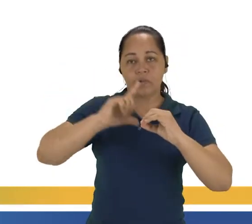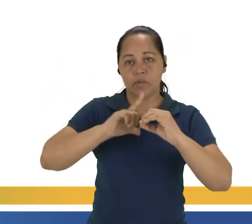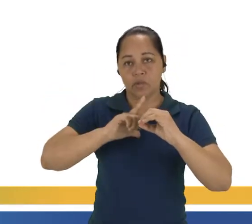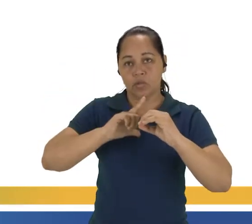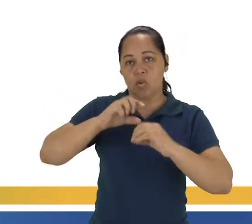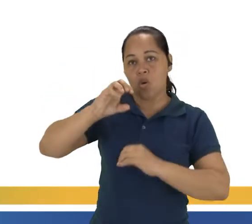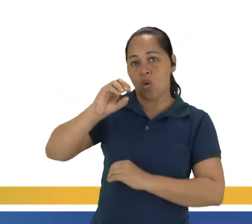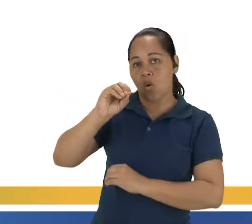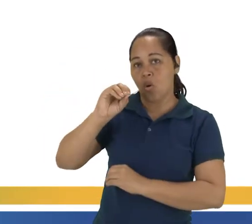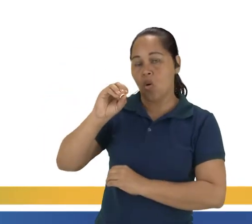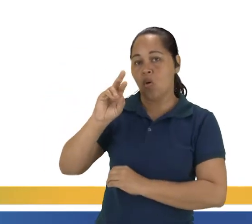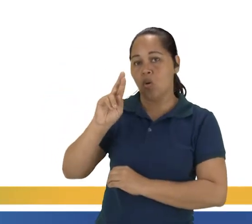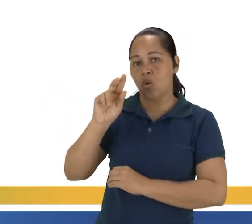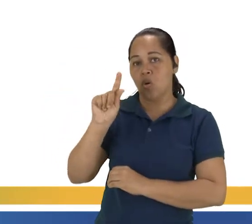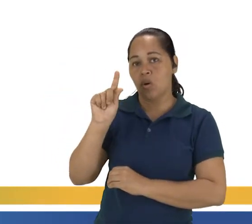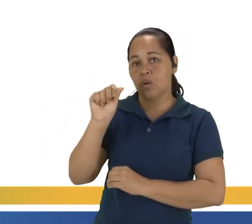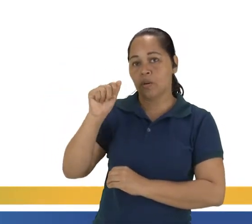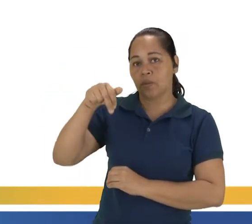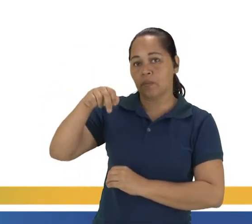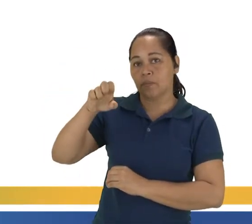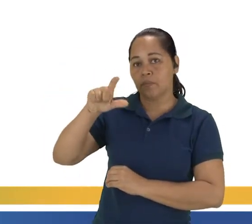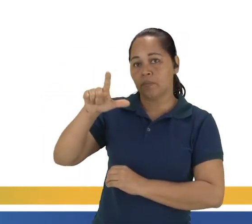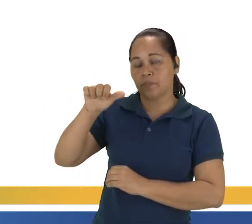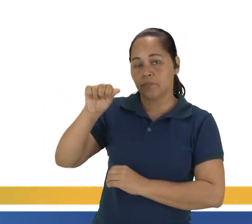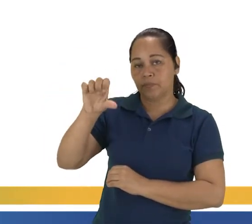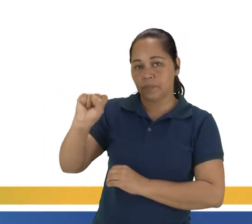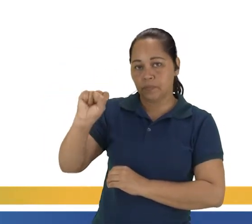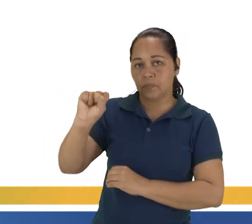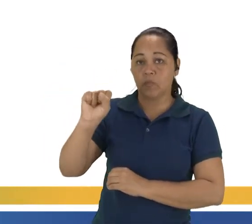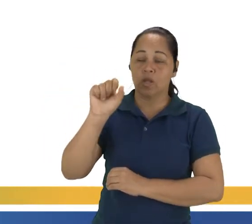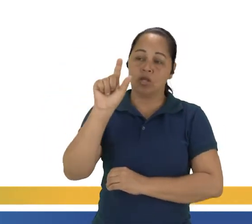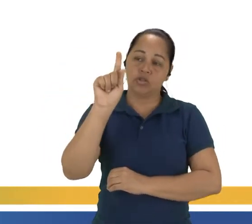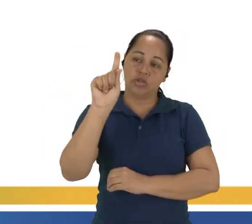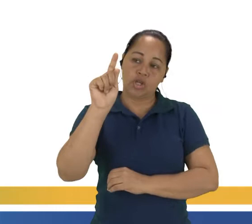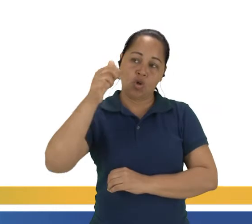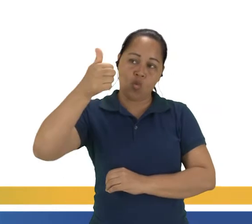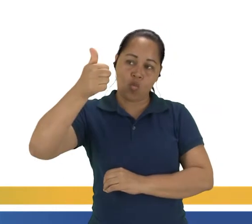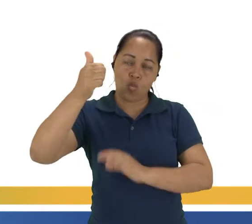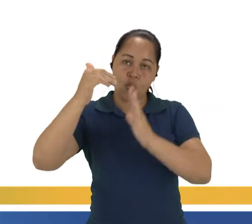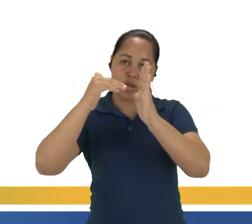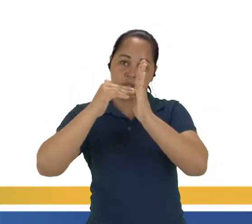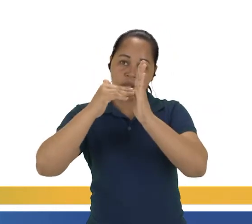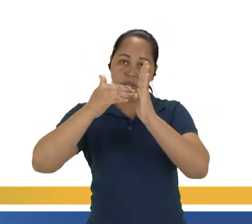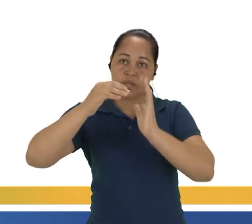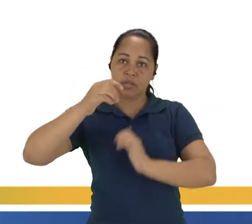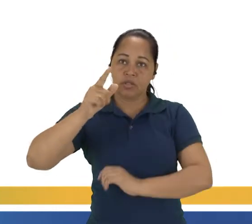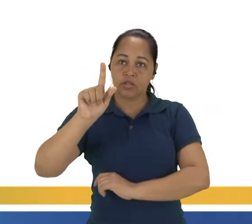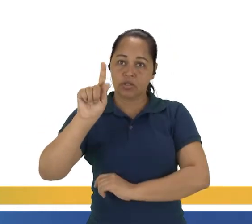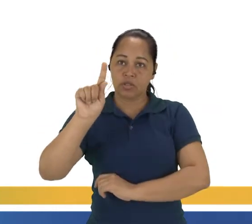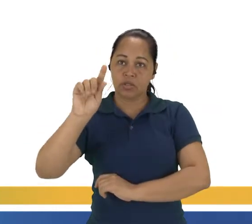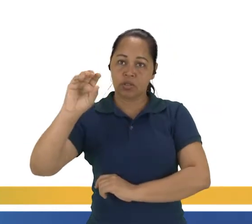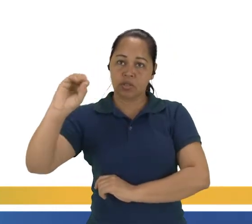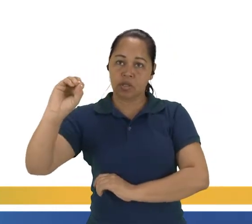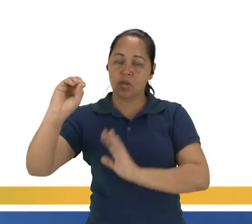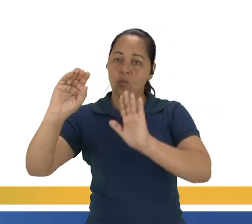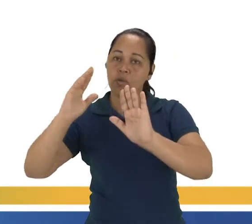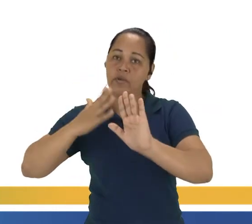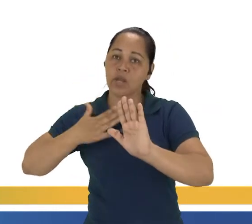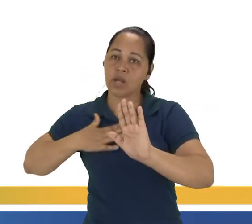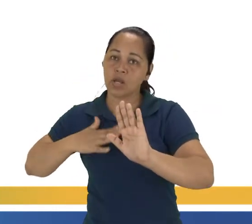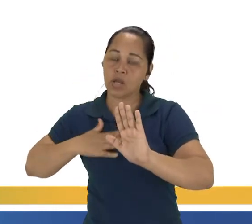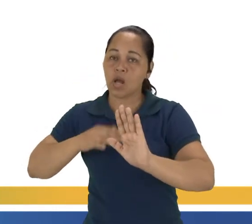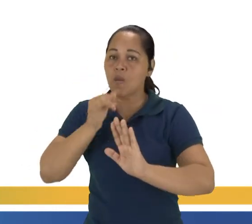tá? Algumas células, elas vão de G1 para G0. Elas entram, né, em repouso. Por exemplo,